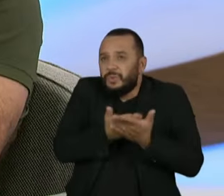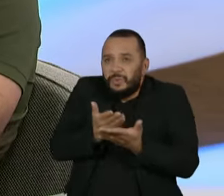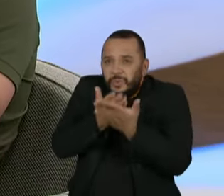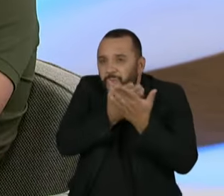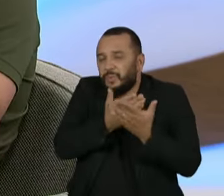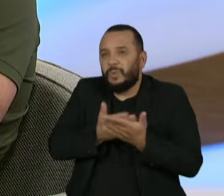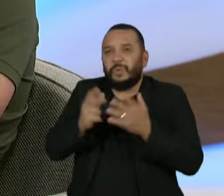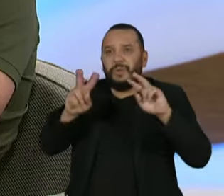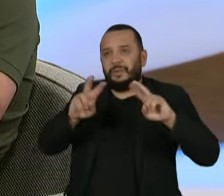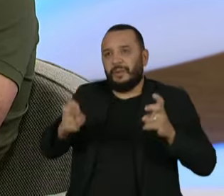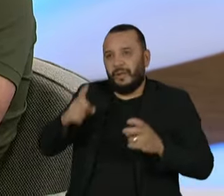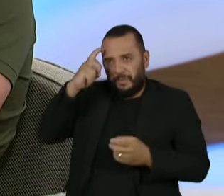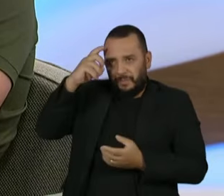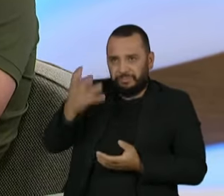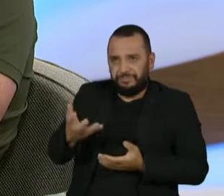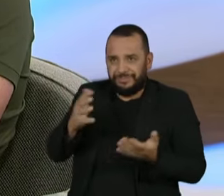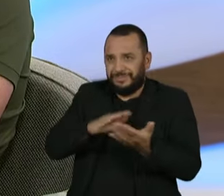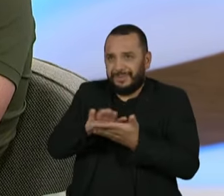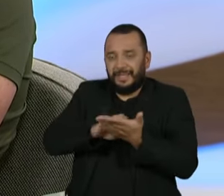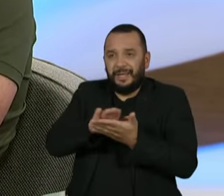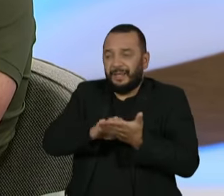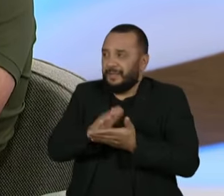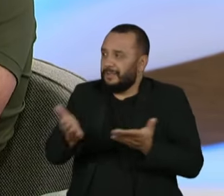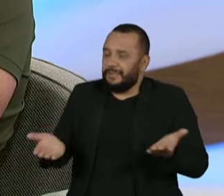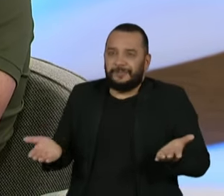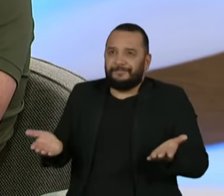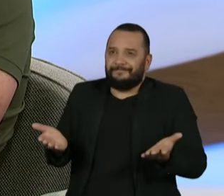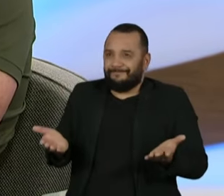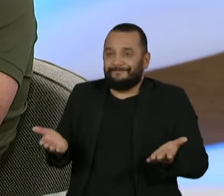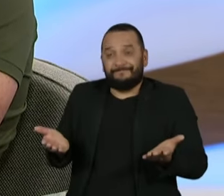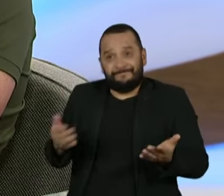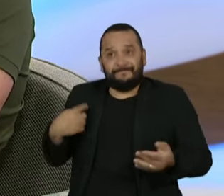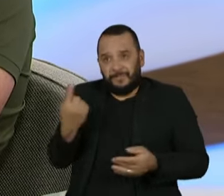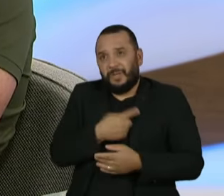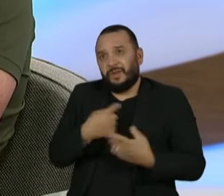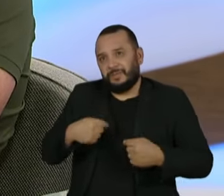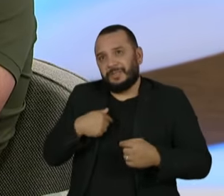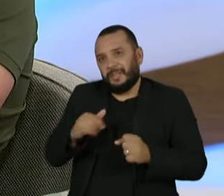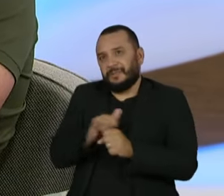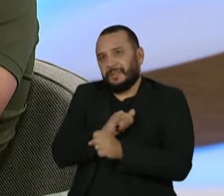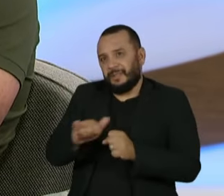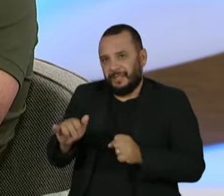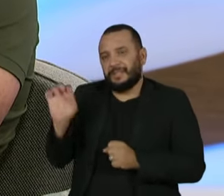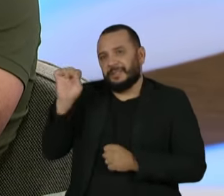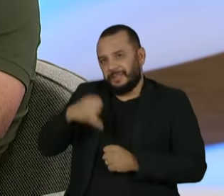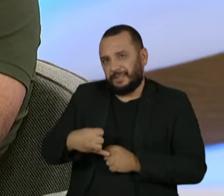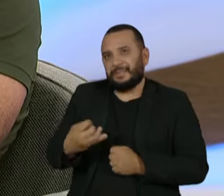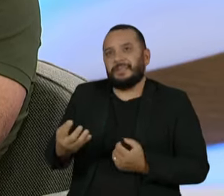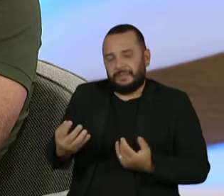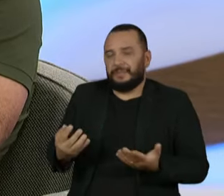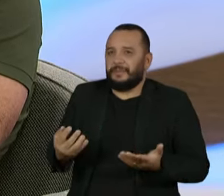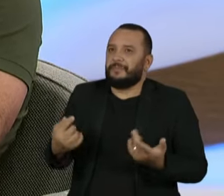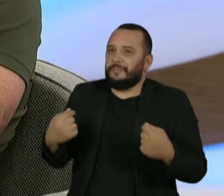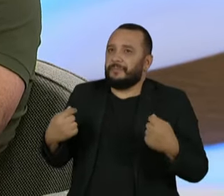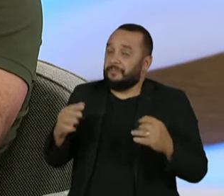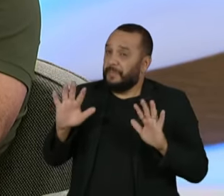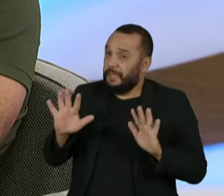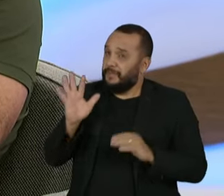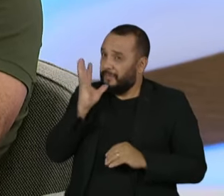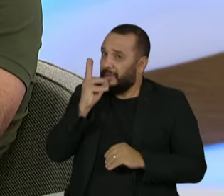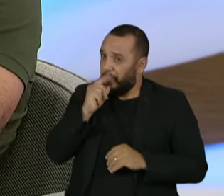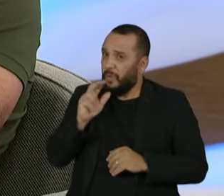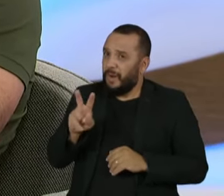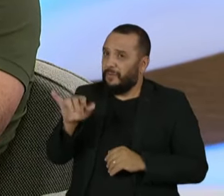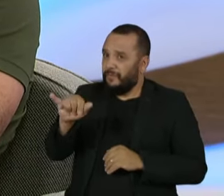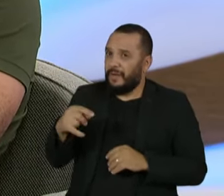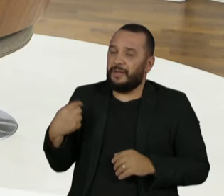o presente a gente precisa ter estratégias precisa ter estratégias Mas vai demorar e a gente precisa juntar a gente suficiente com